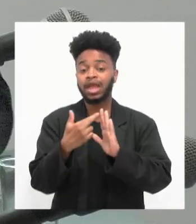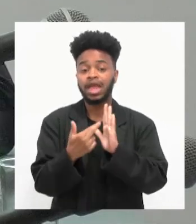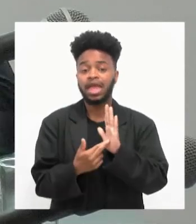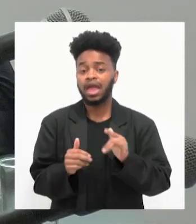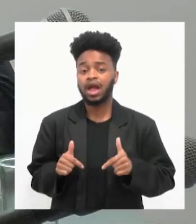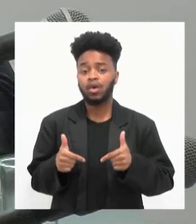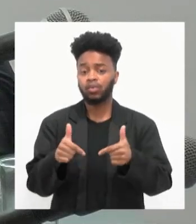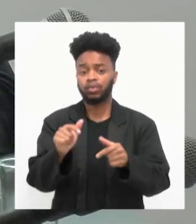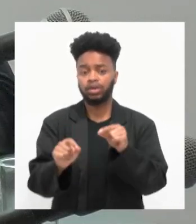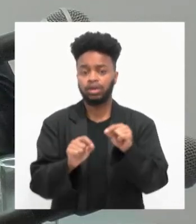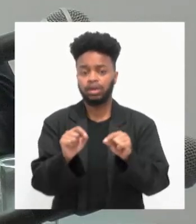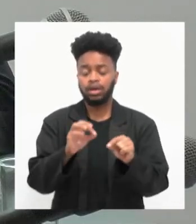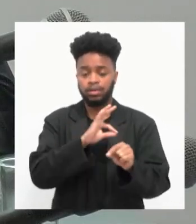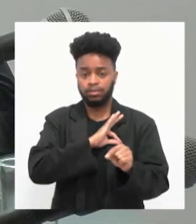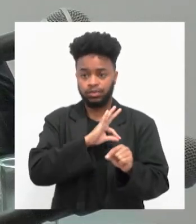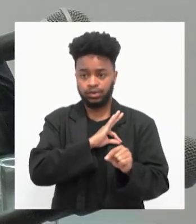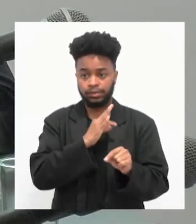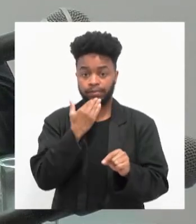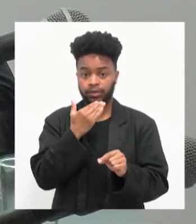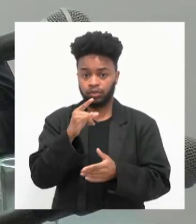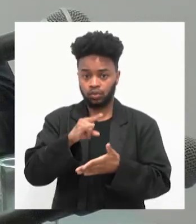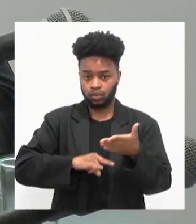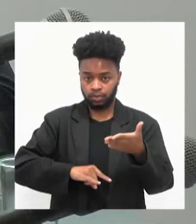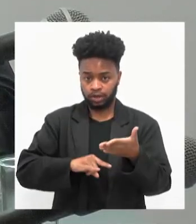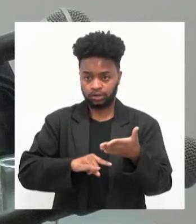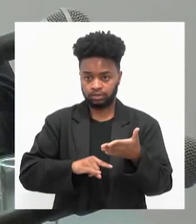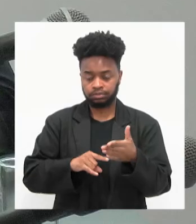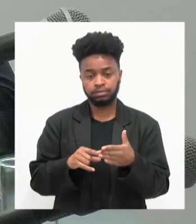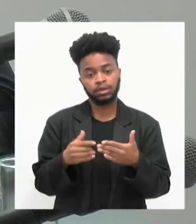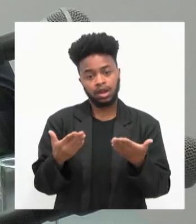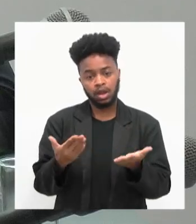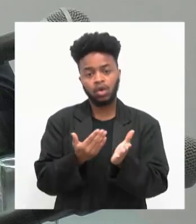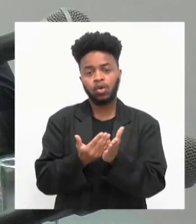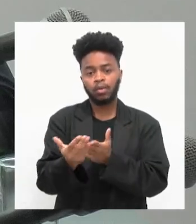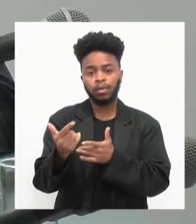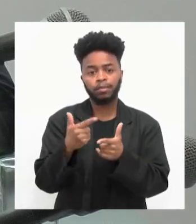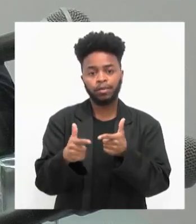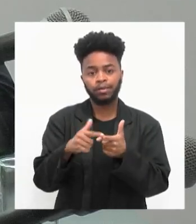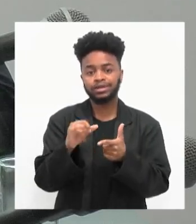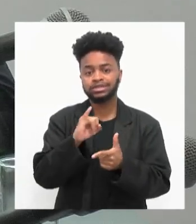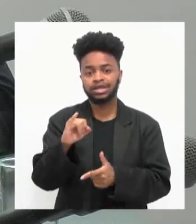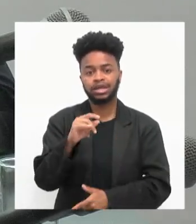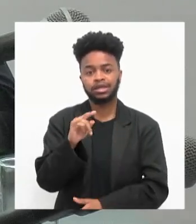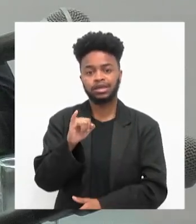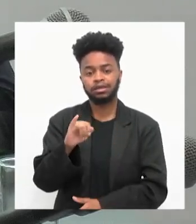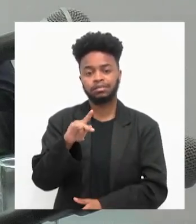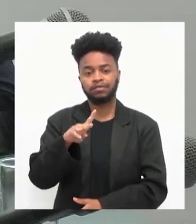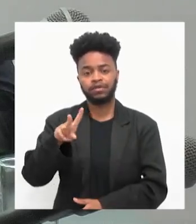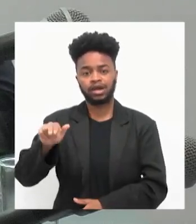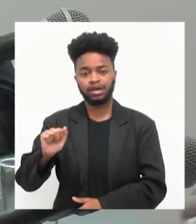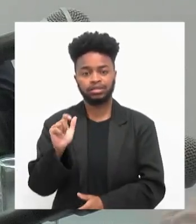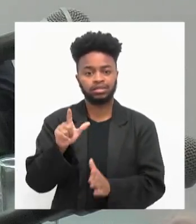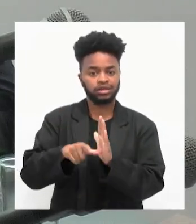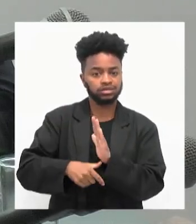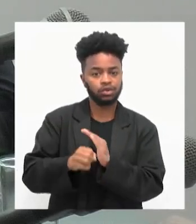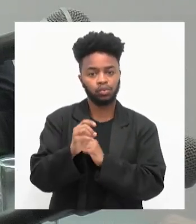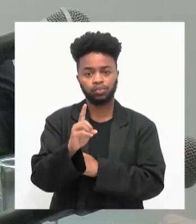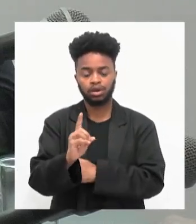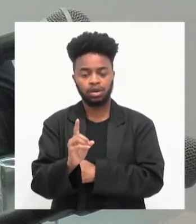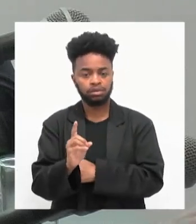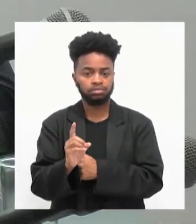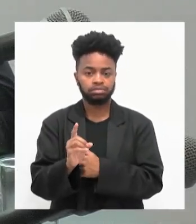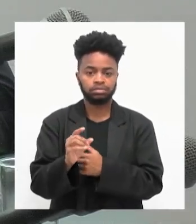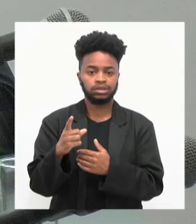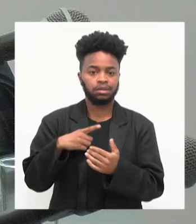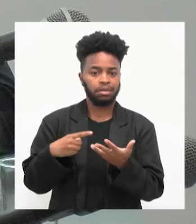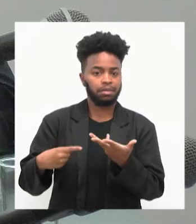autoridade policial é pedir o documento do veículo. Aí já começa a encrencar se o cara está com o IPVA devendo, se não está, se está com o IPVA atrasado, se está